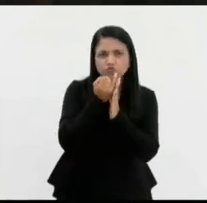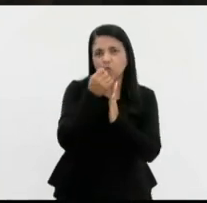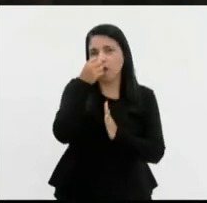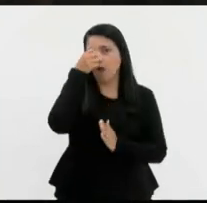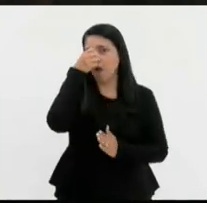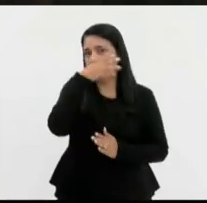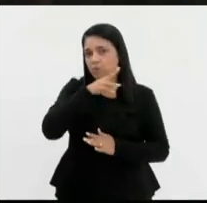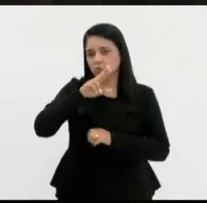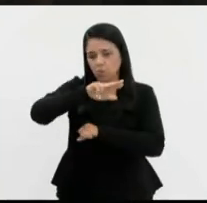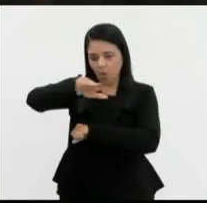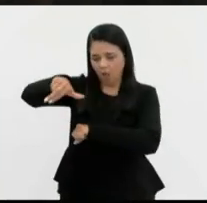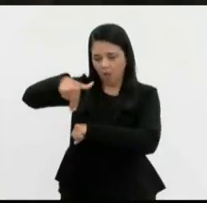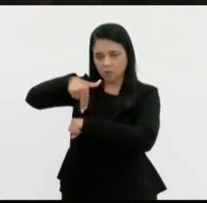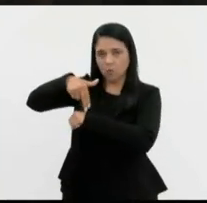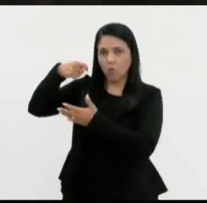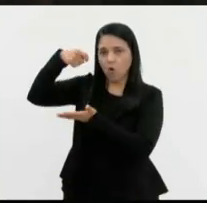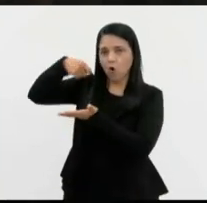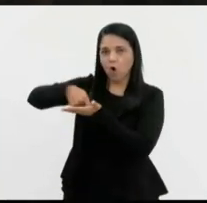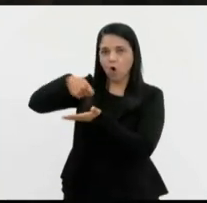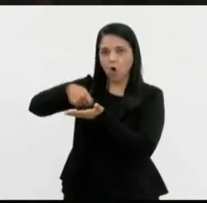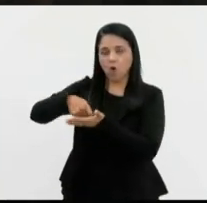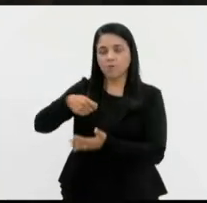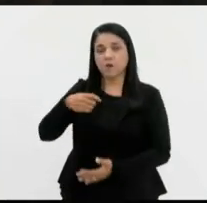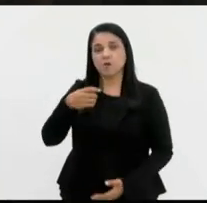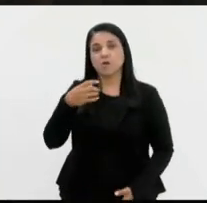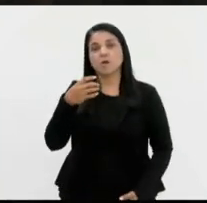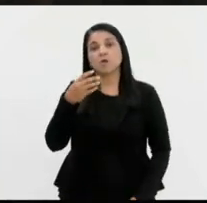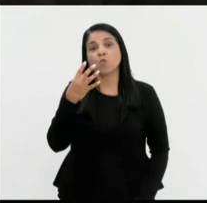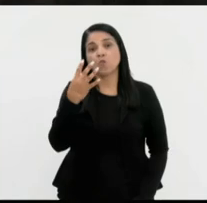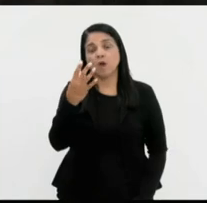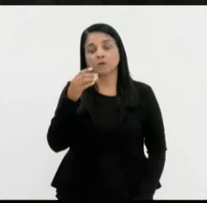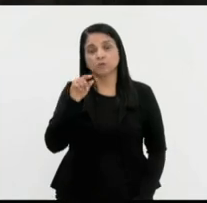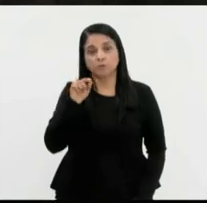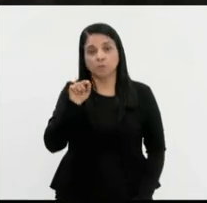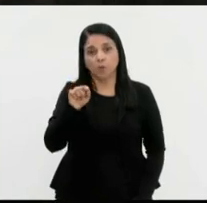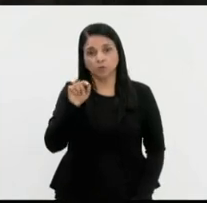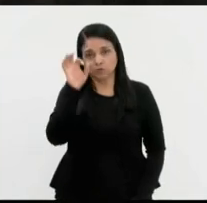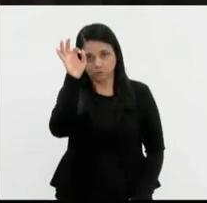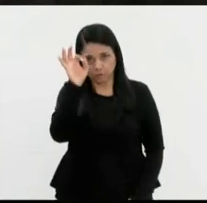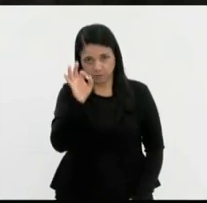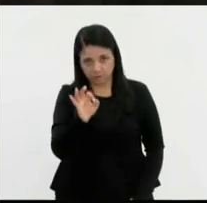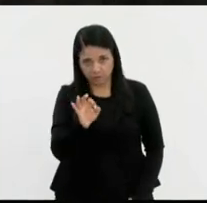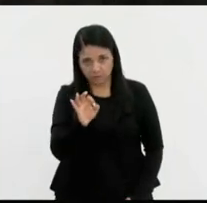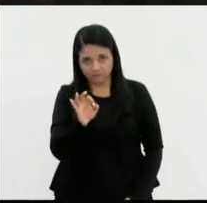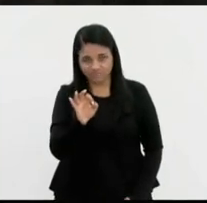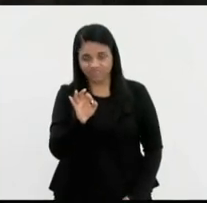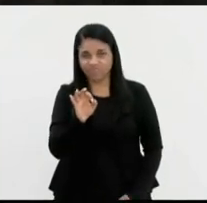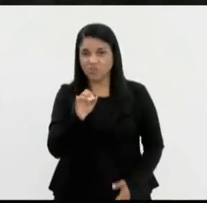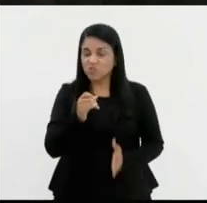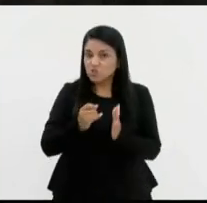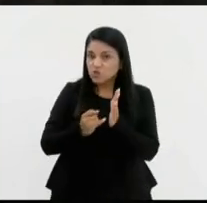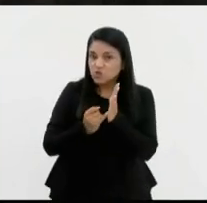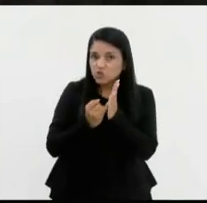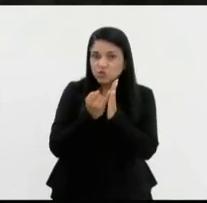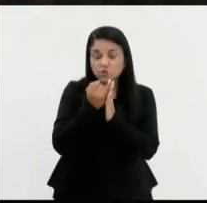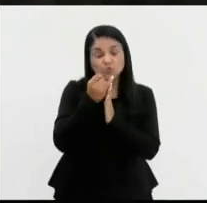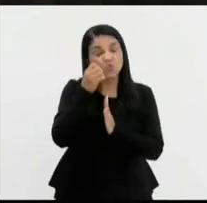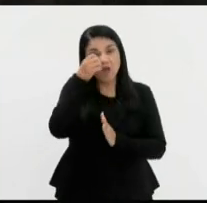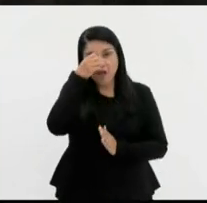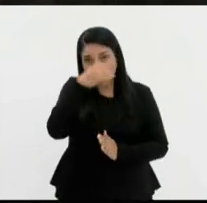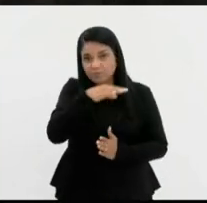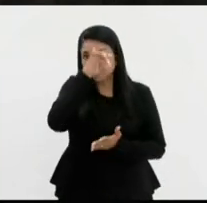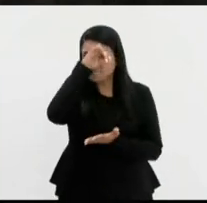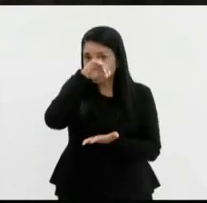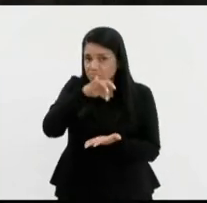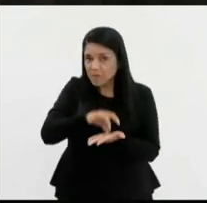de PCA mais 4 pontos percentuais juros extorsivos quando a união não